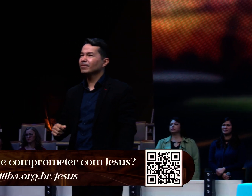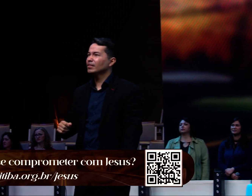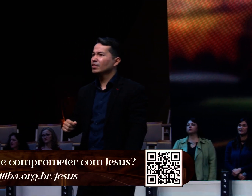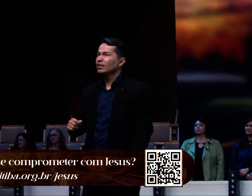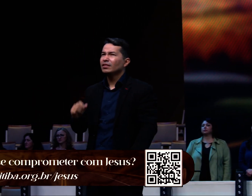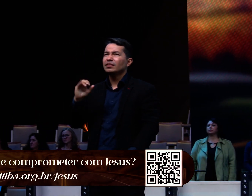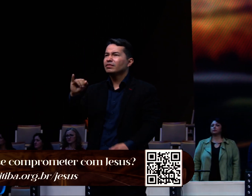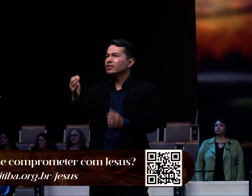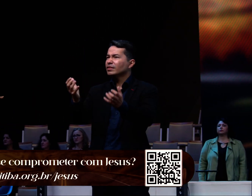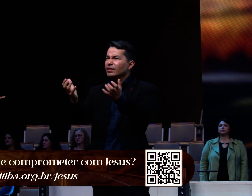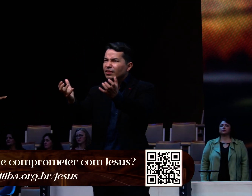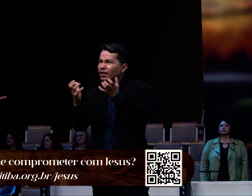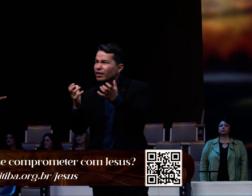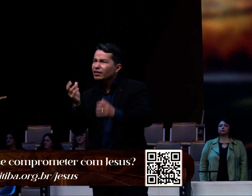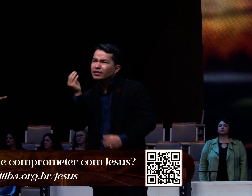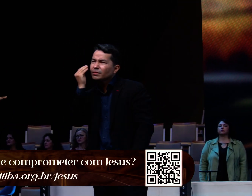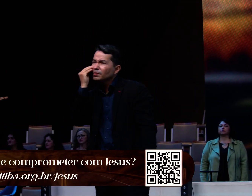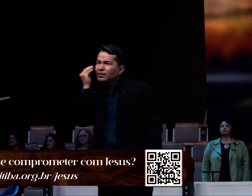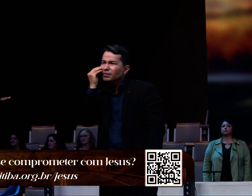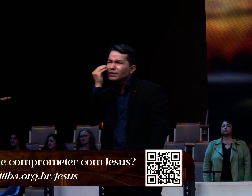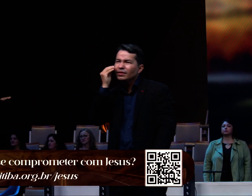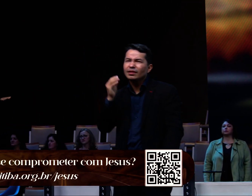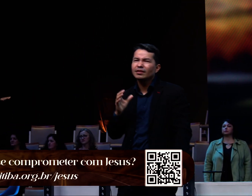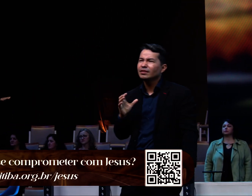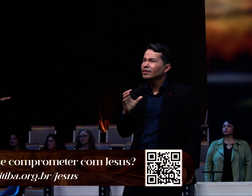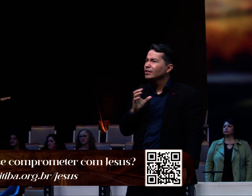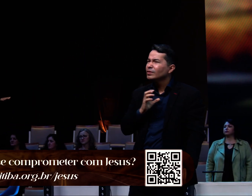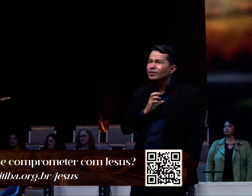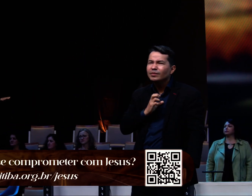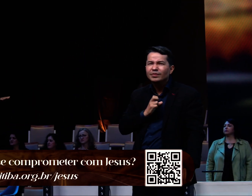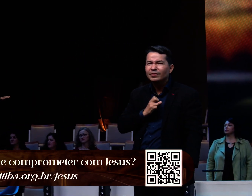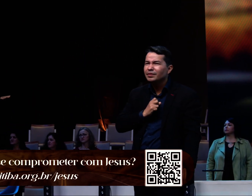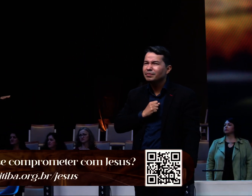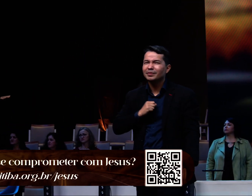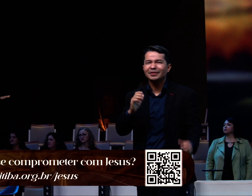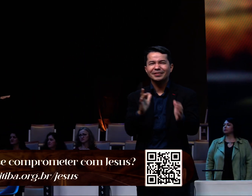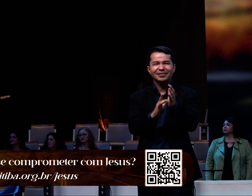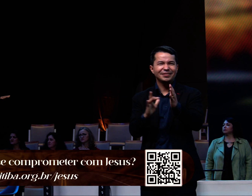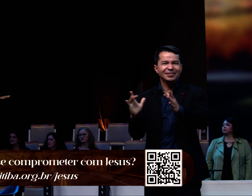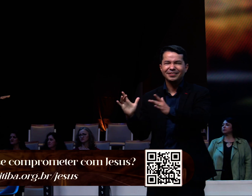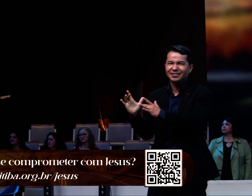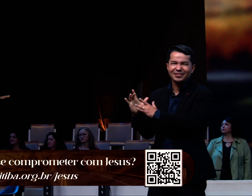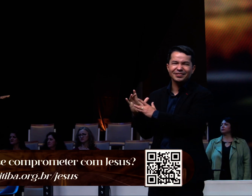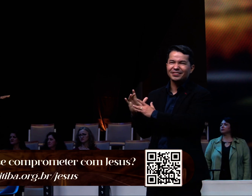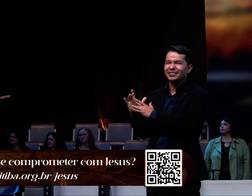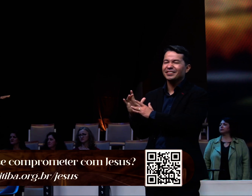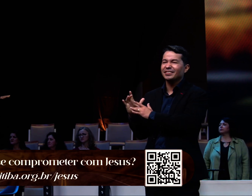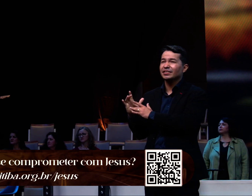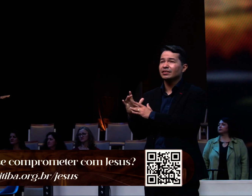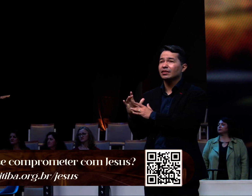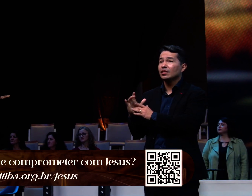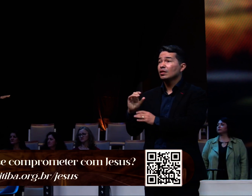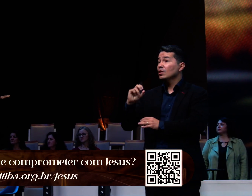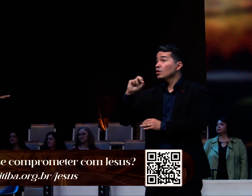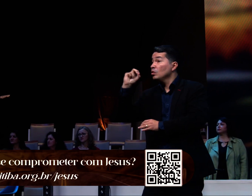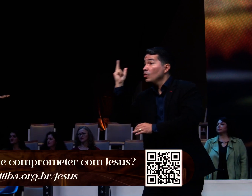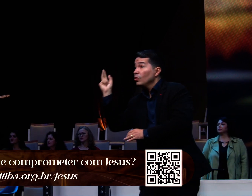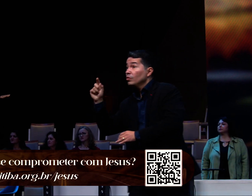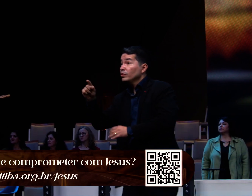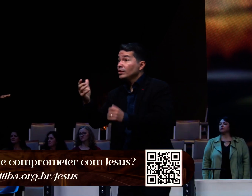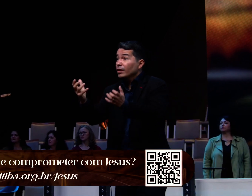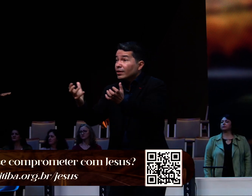ali. Se você quer experimentar desse amor que Jesus pode